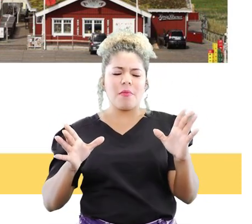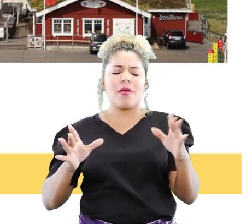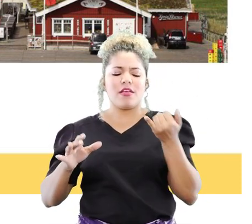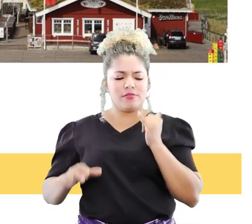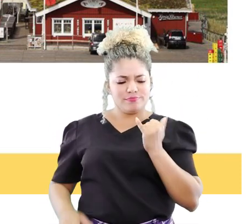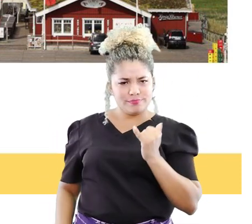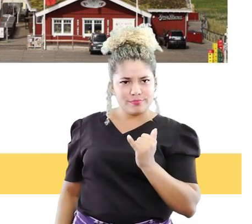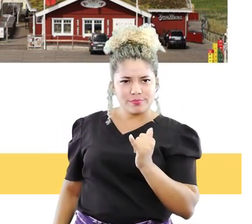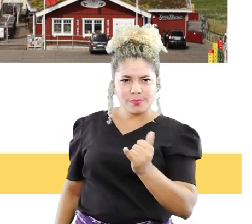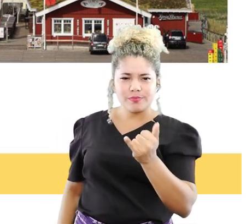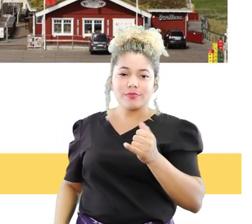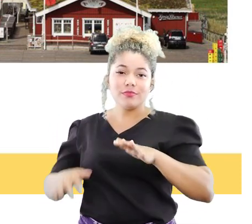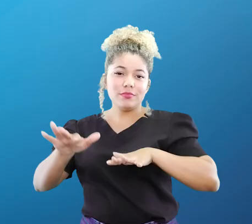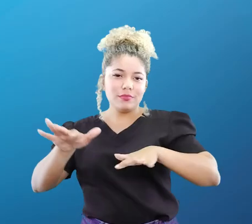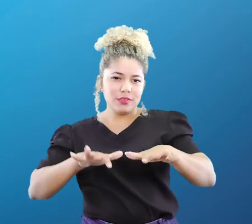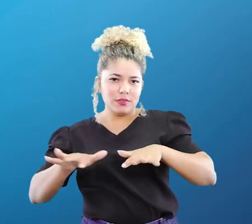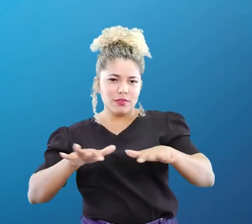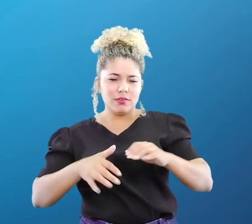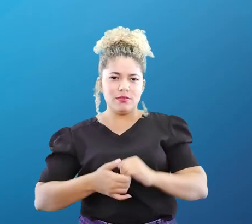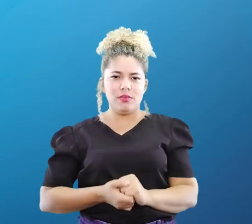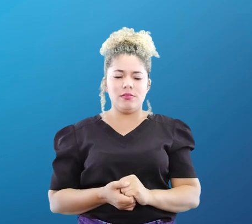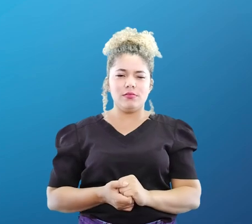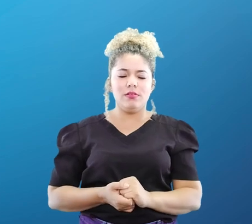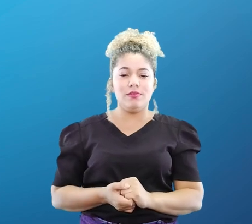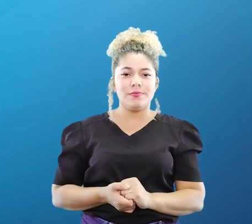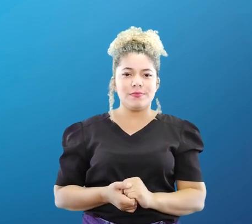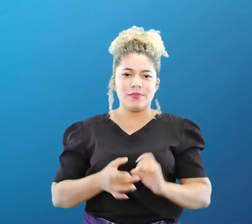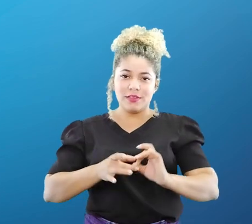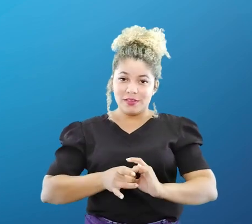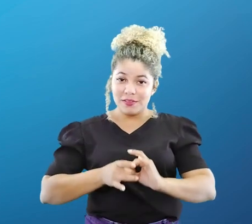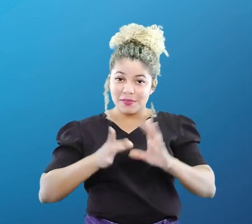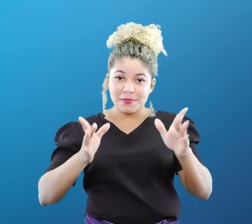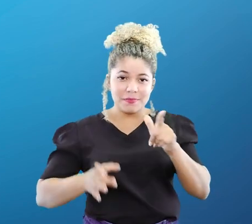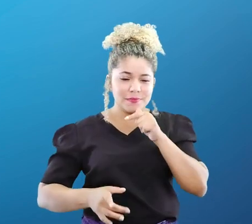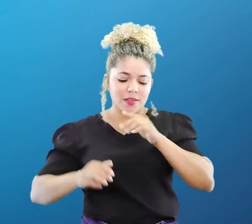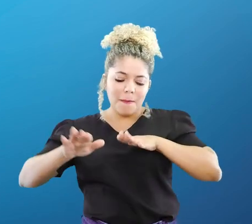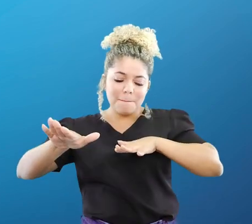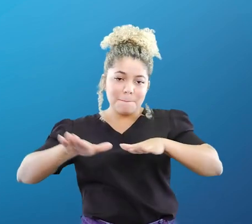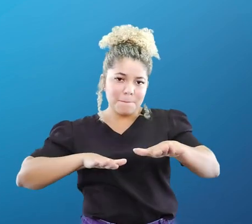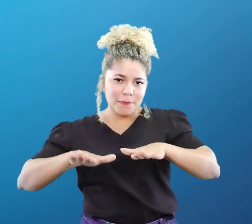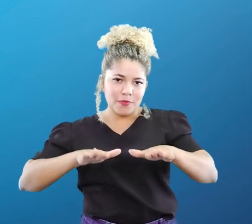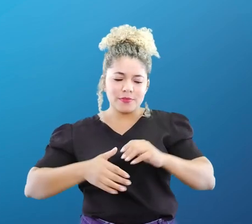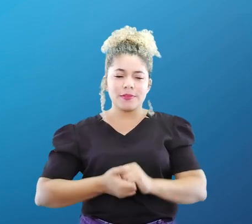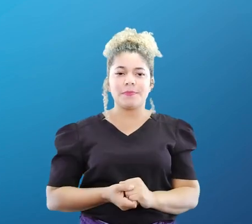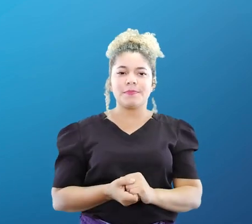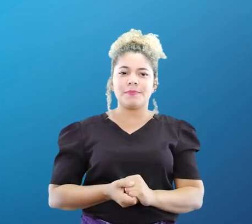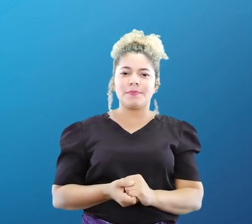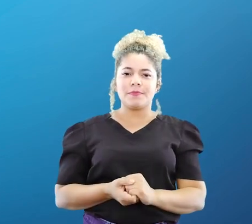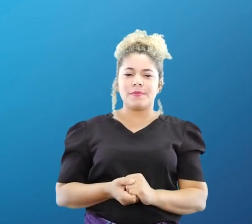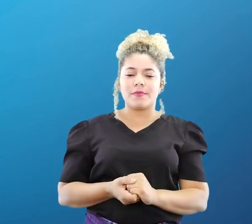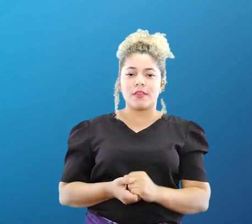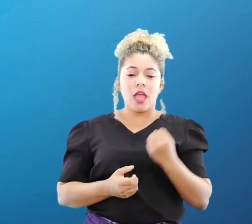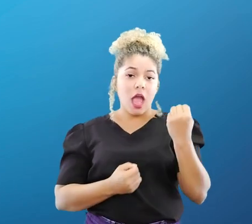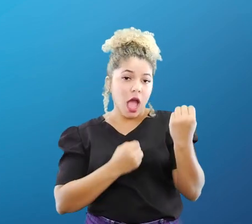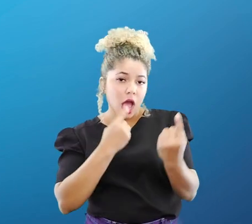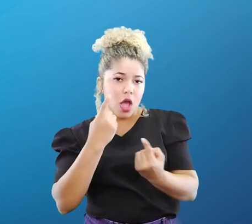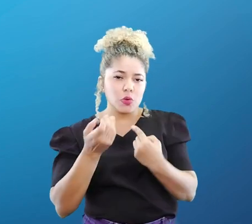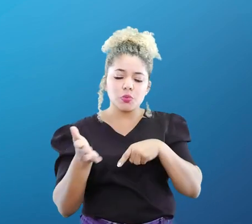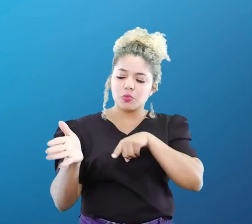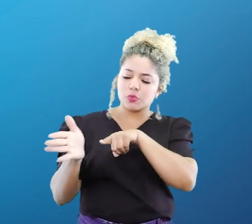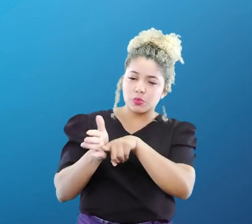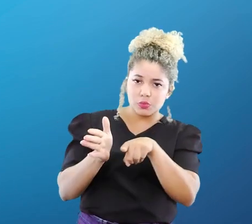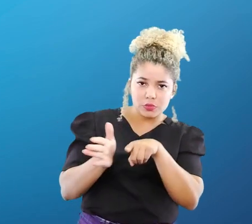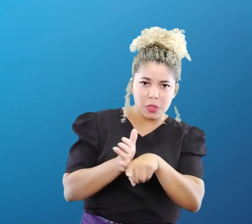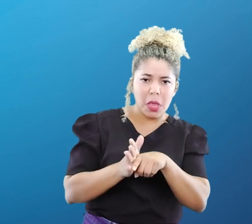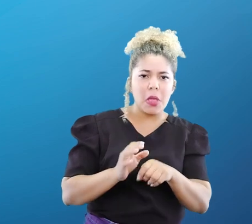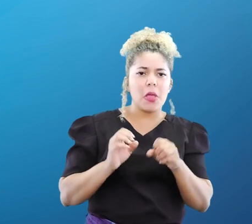energia, ao tremor, grandes volumes são liberados de água, movimentados. Há alguns estudos que mostram que os tsunamis